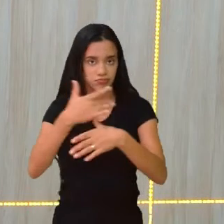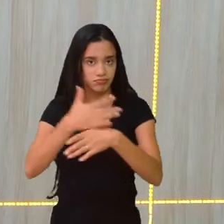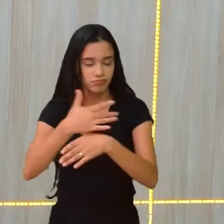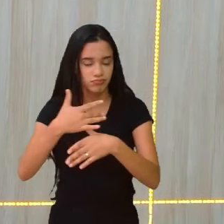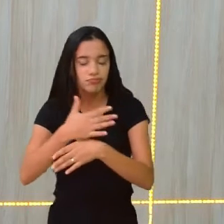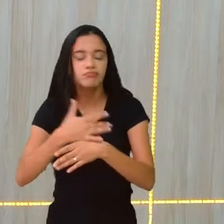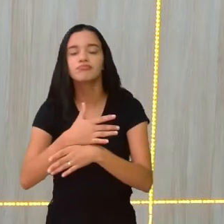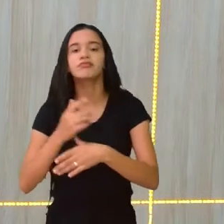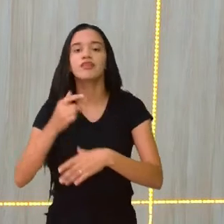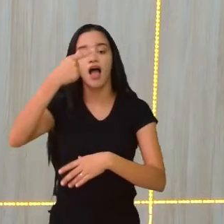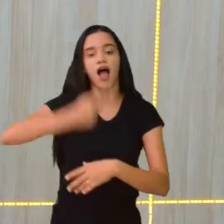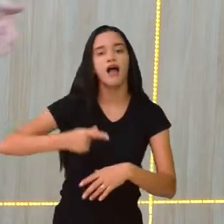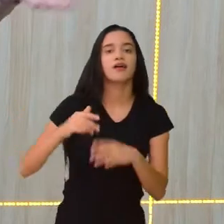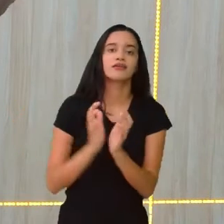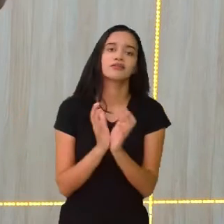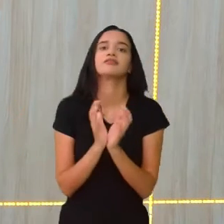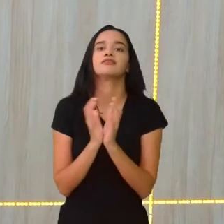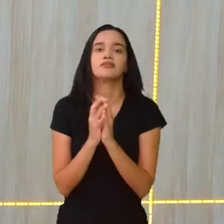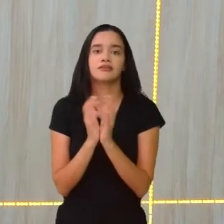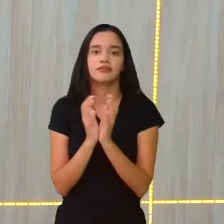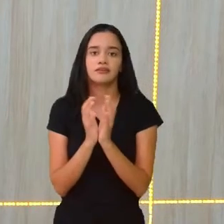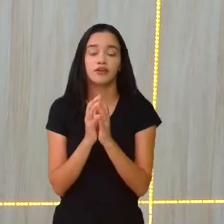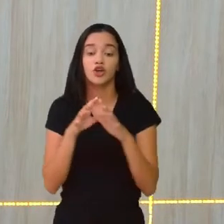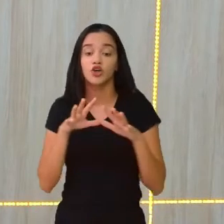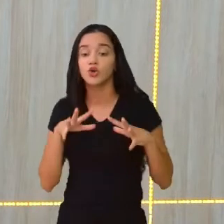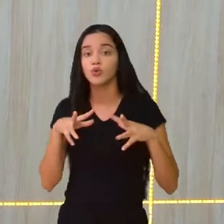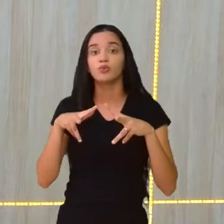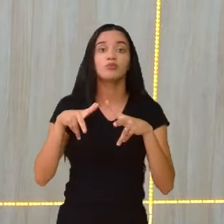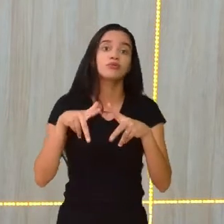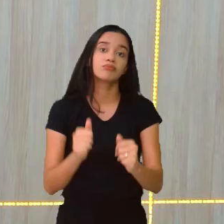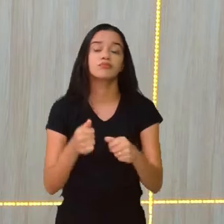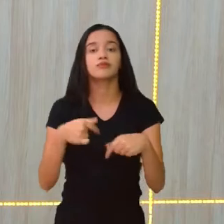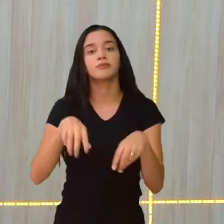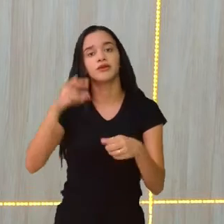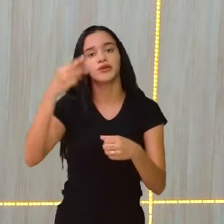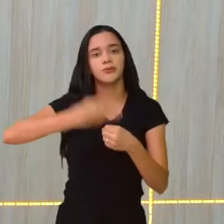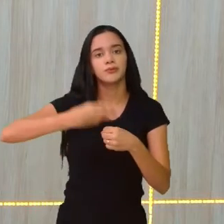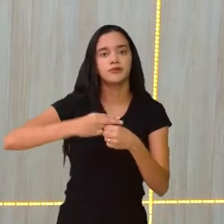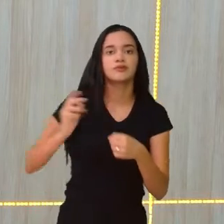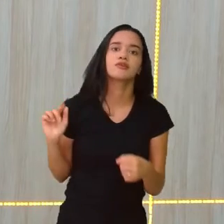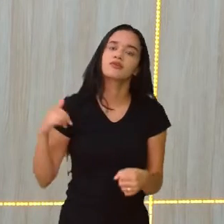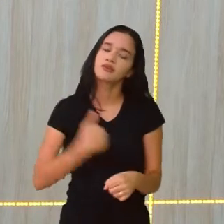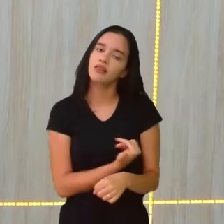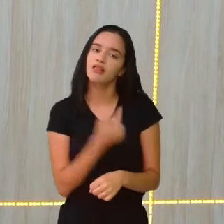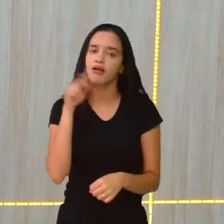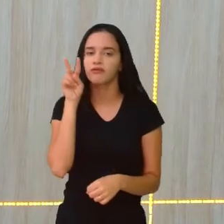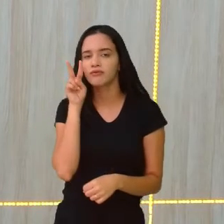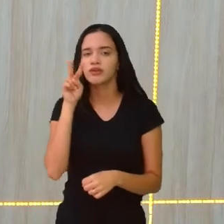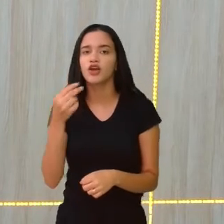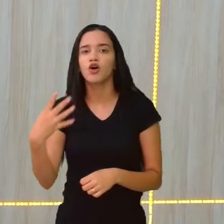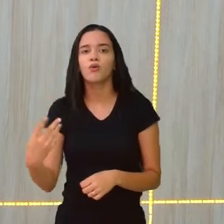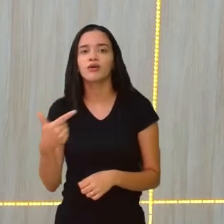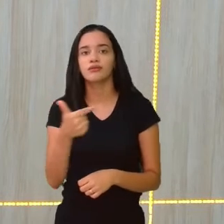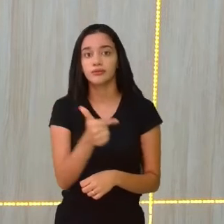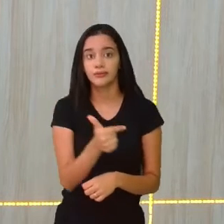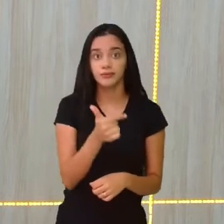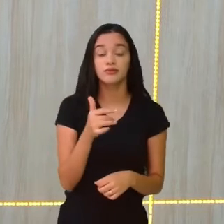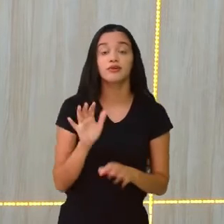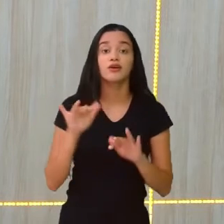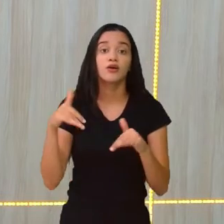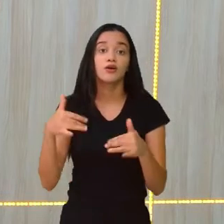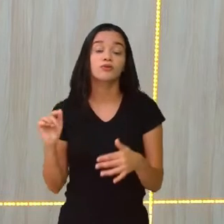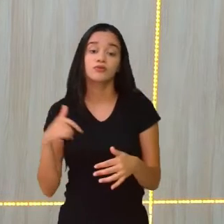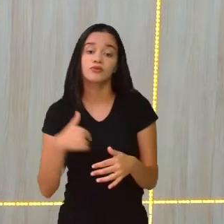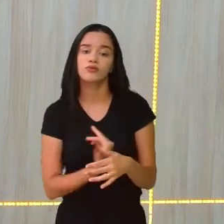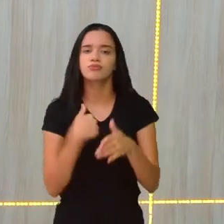água aqui no Recife, passando por todos os outros municípios que a gente viu aí, 42 municípios. Quando a